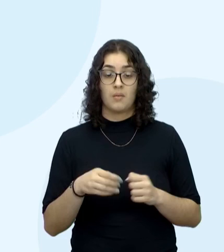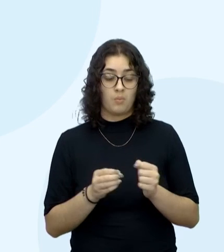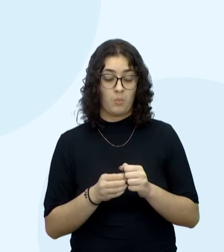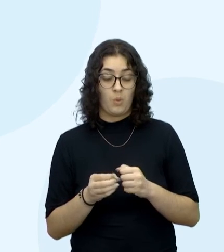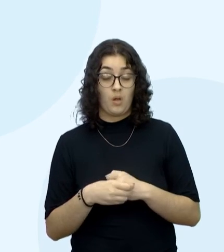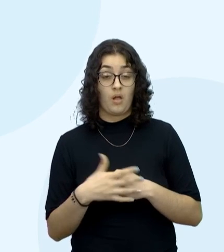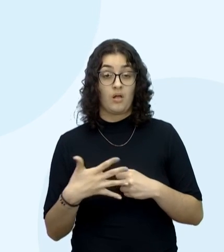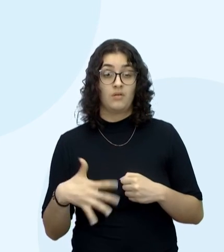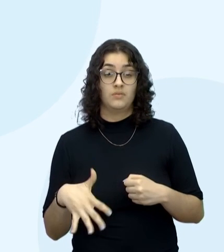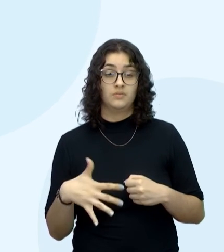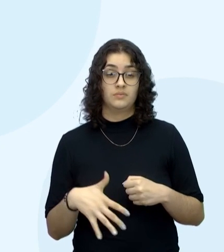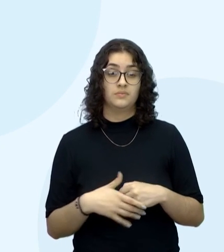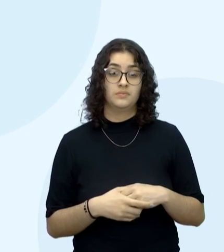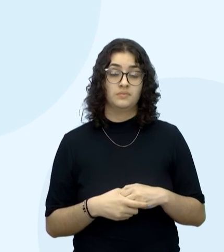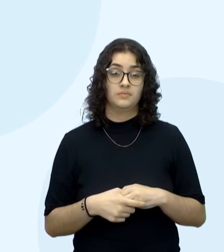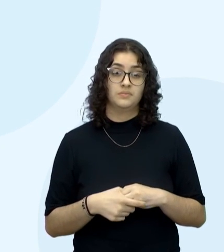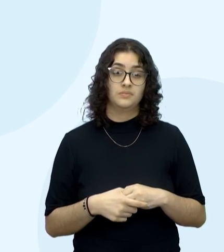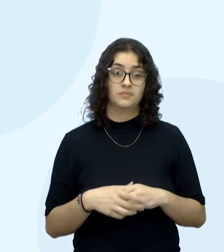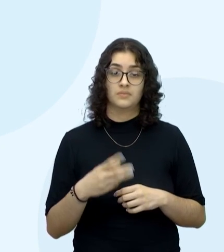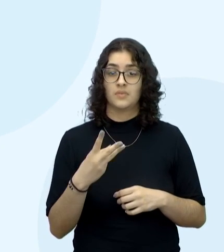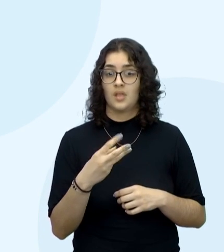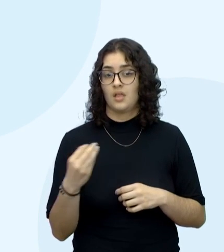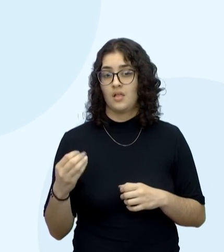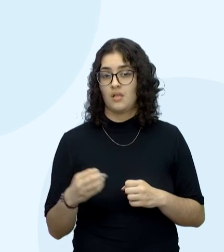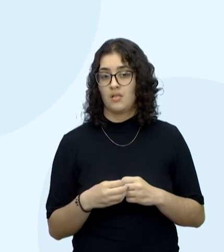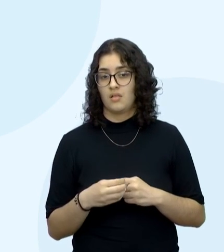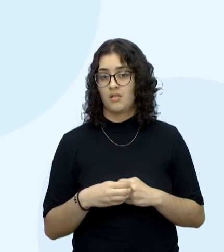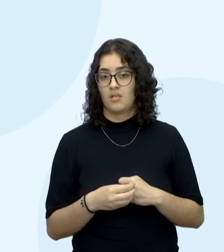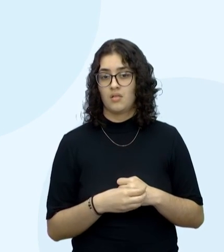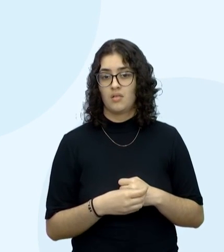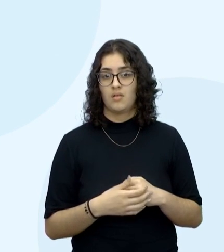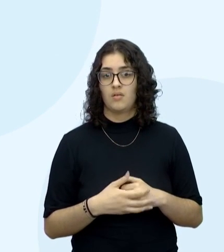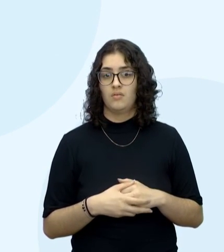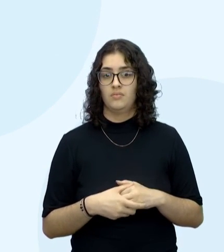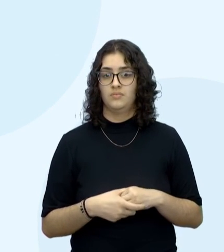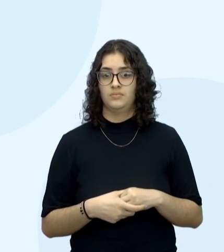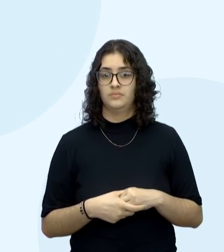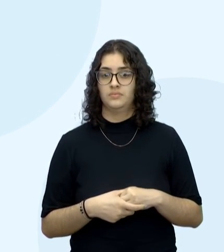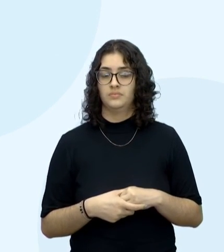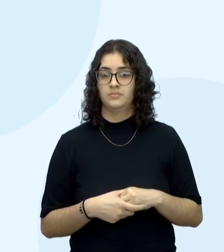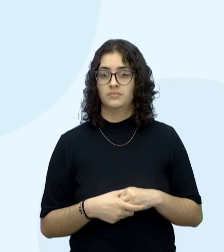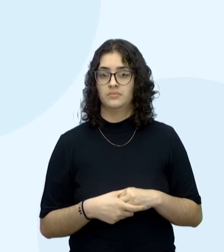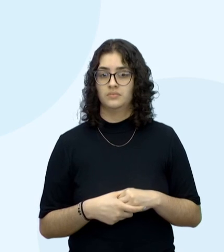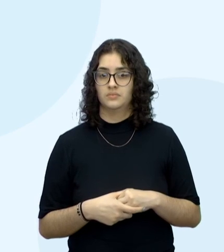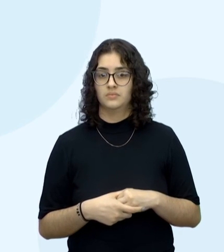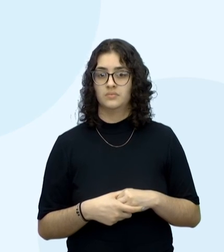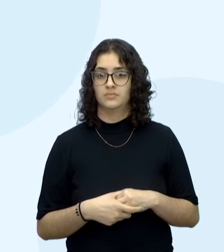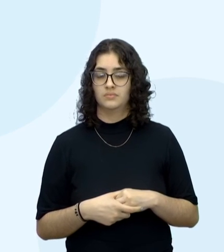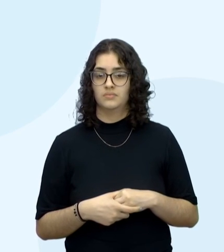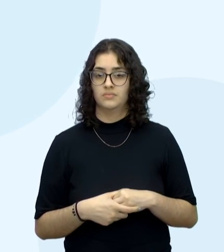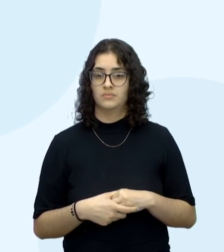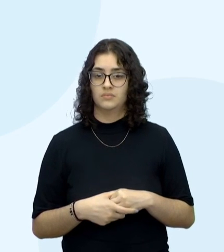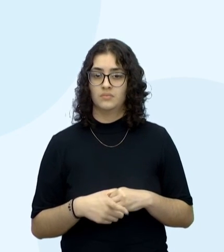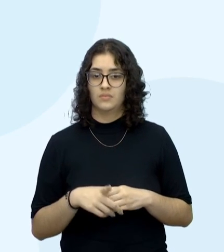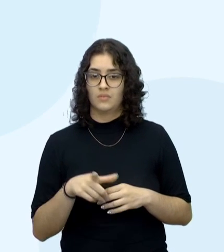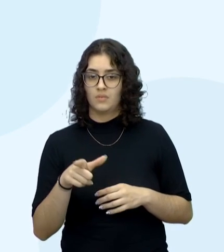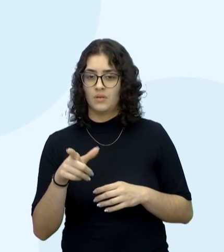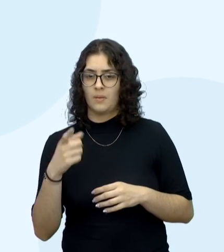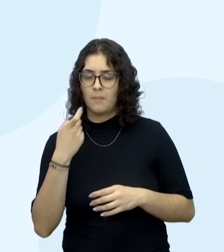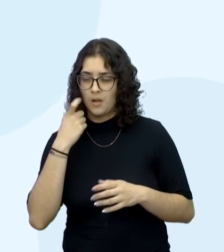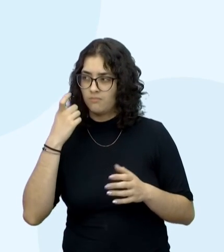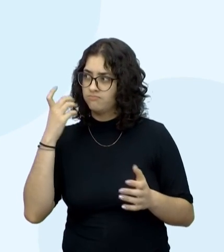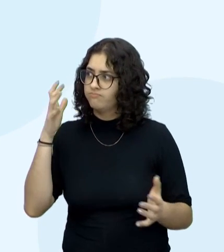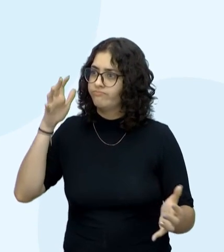moléculas. Aí consomem 300 moléculas, né? Aí um tubarão vai lá,